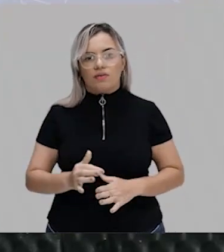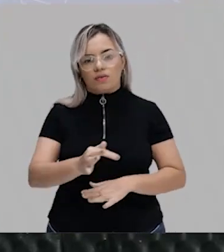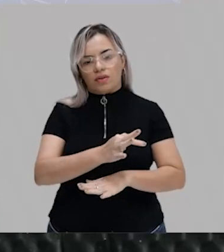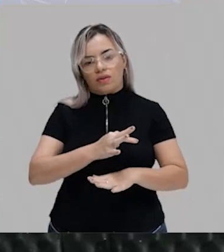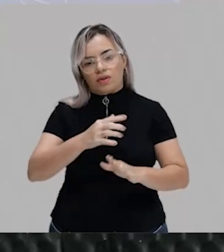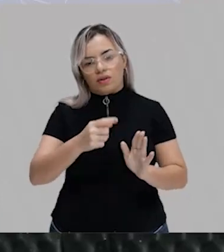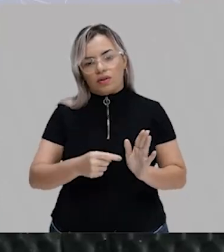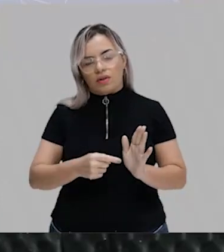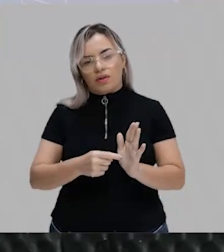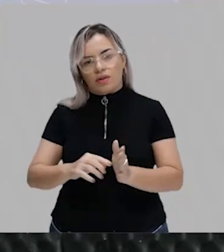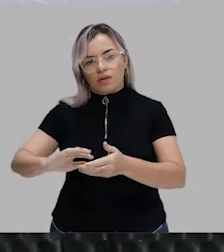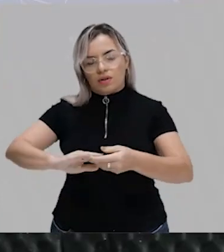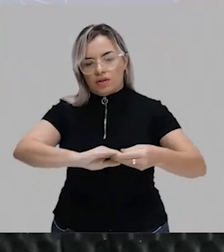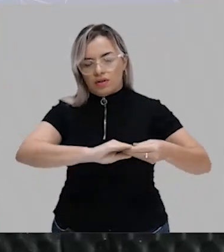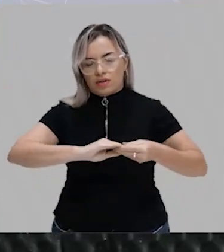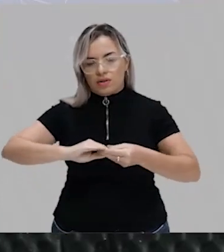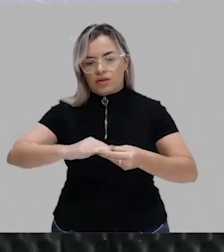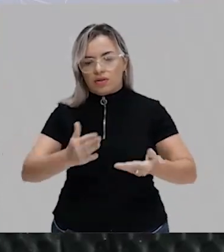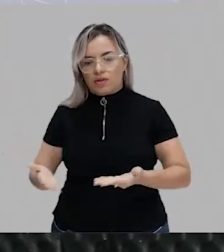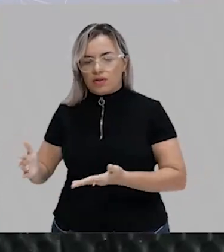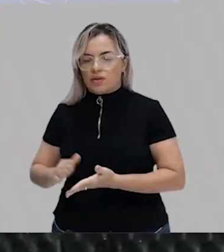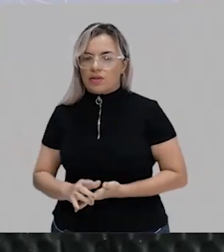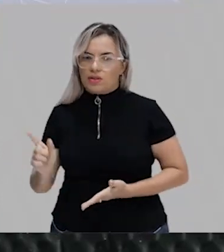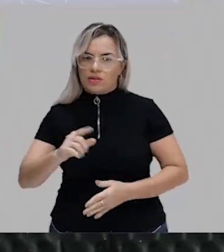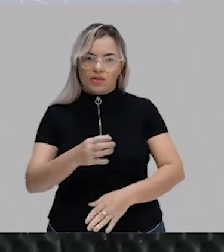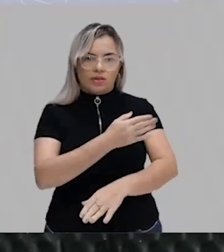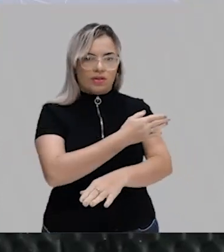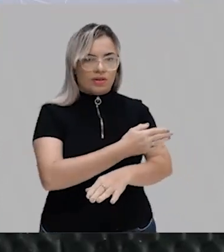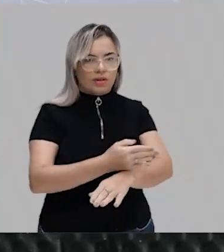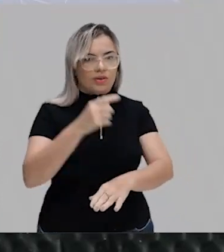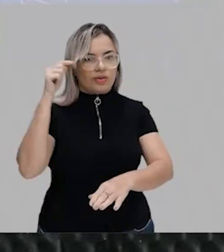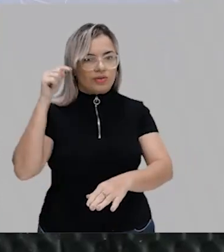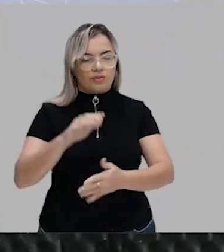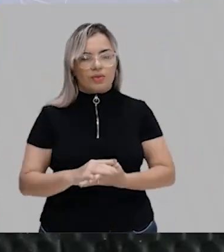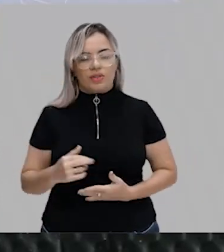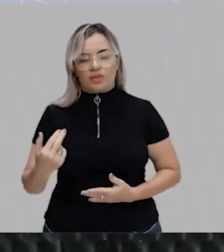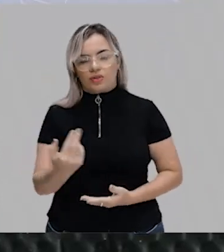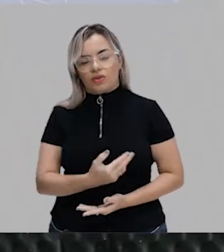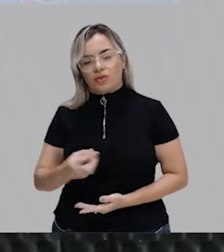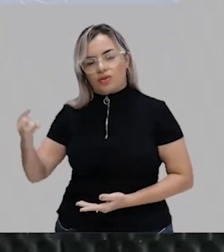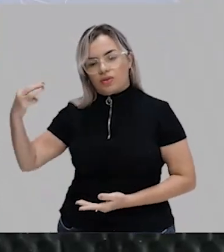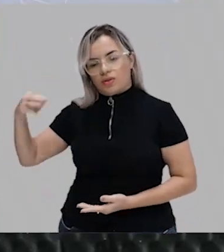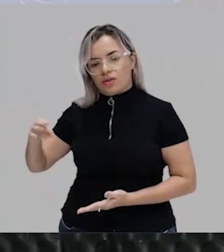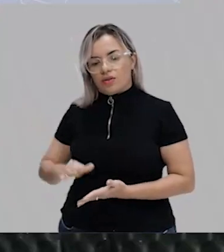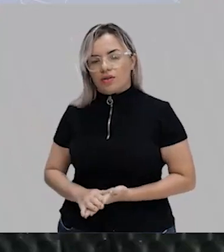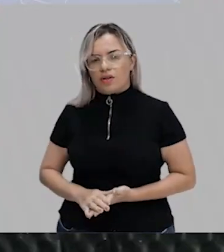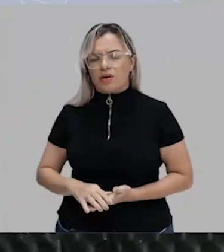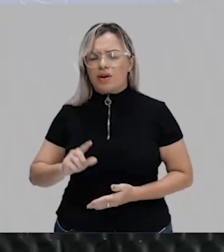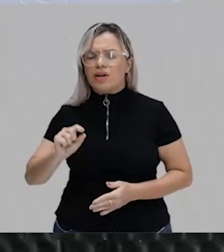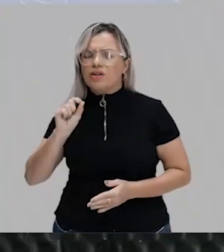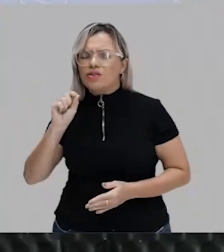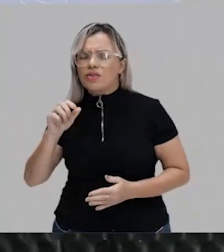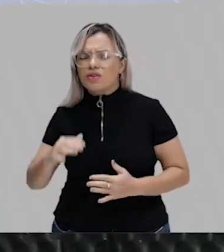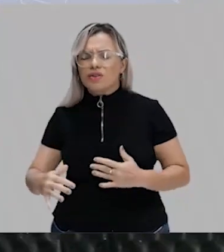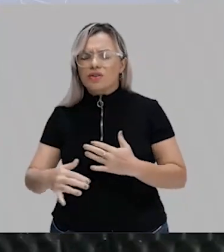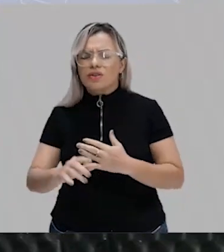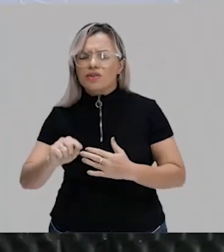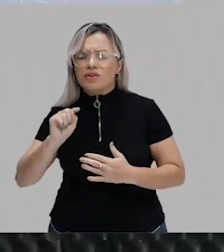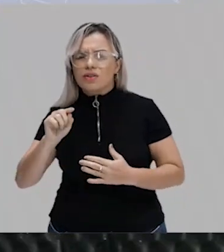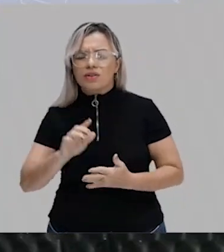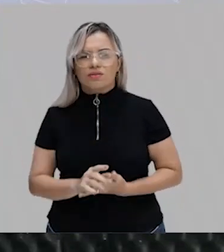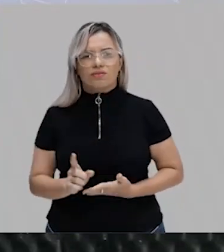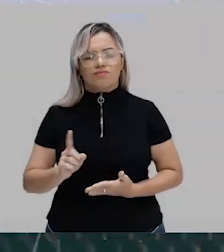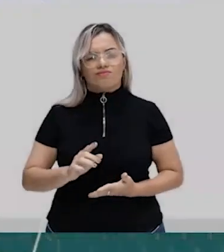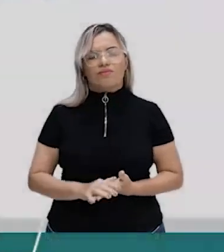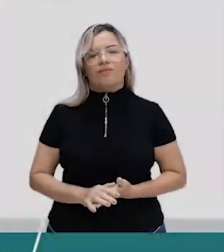Geralmente, nós dizemos, eu sou maranhense. Mas de que cidade? Alguém precisa perguntar para você responder. Não, eles já vão e respondem